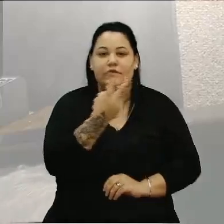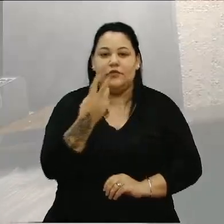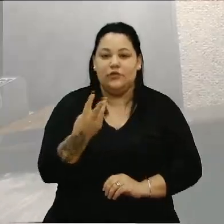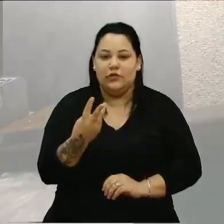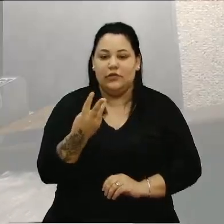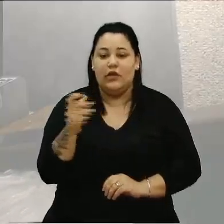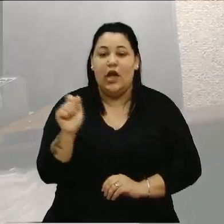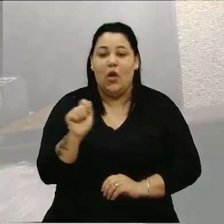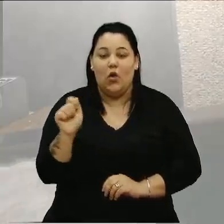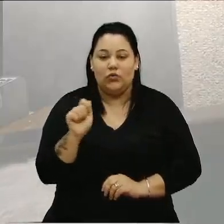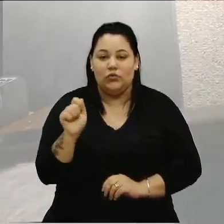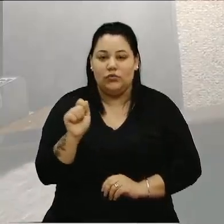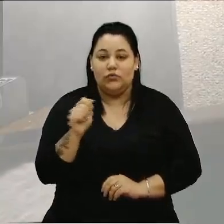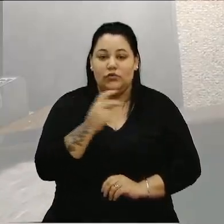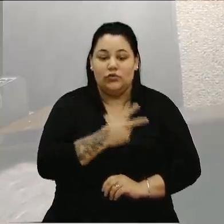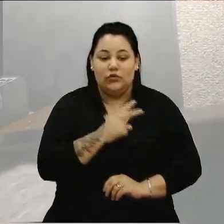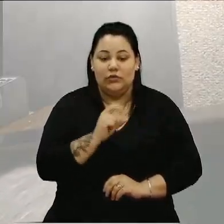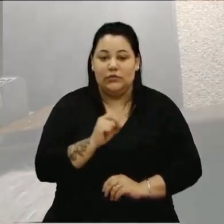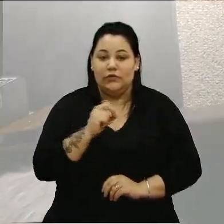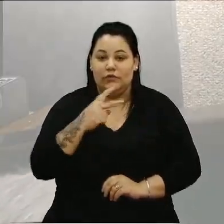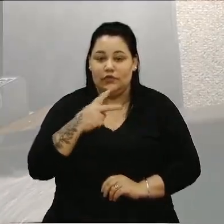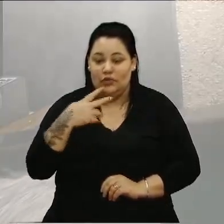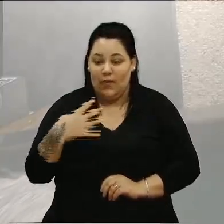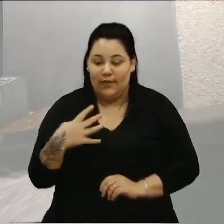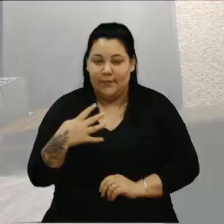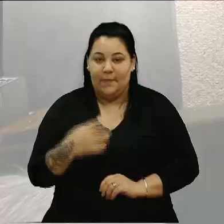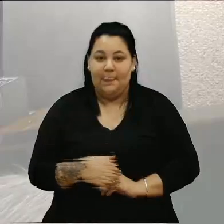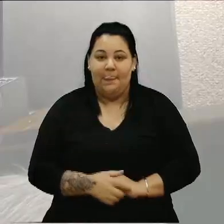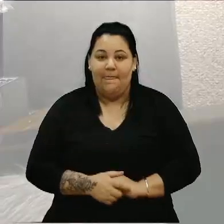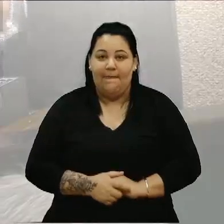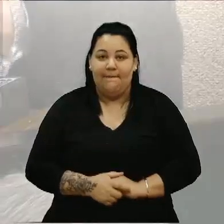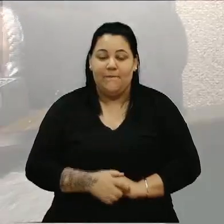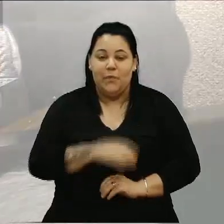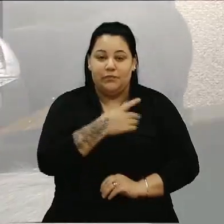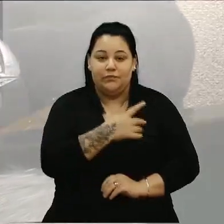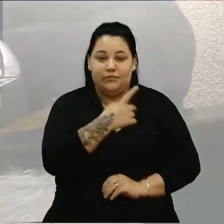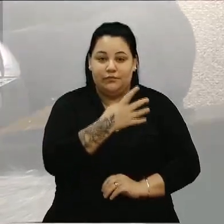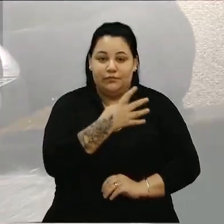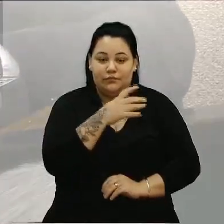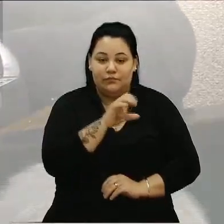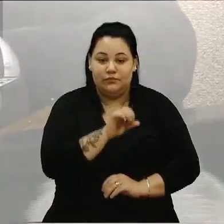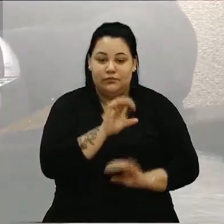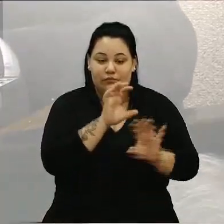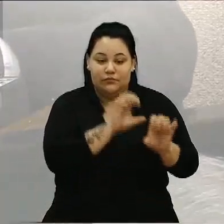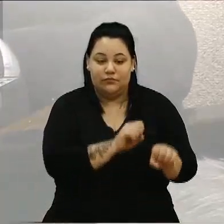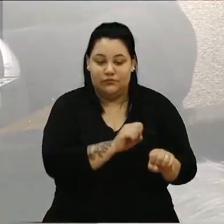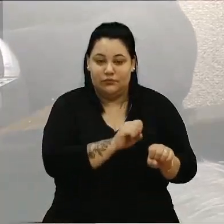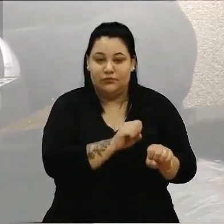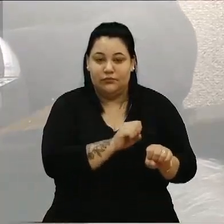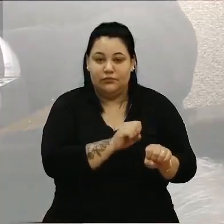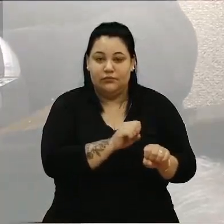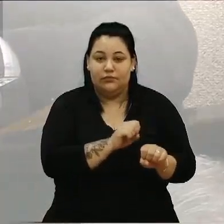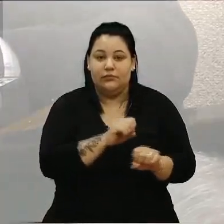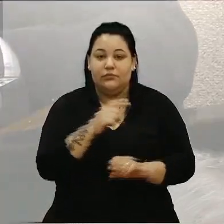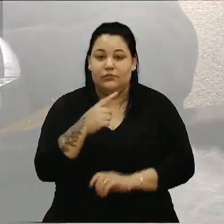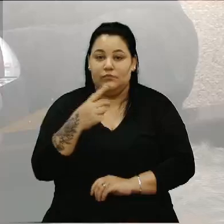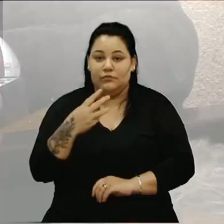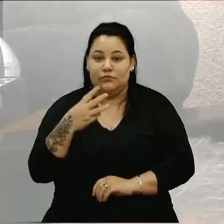de agosto de 2024, 149 anos da colonização